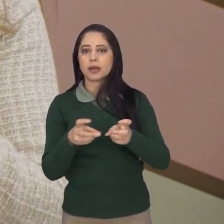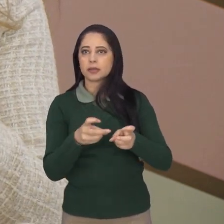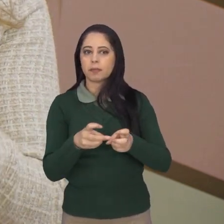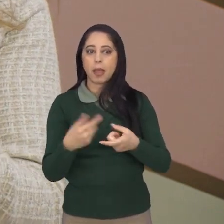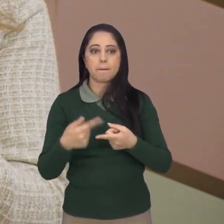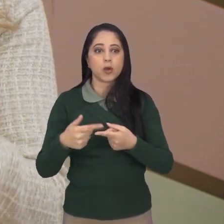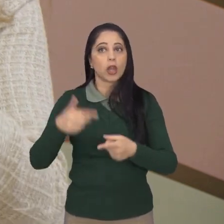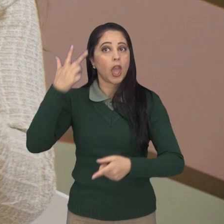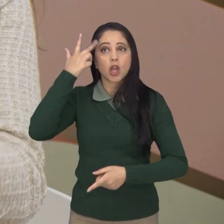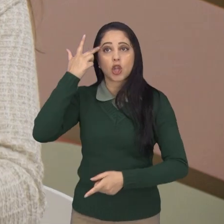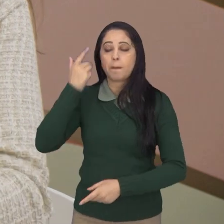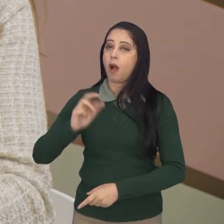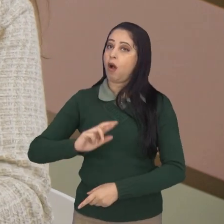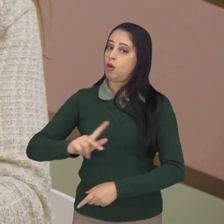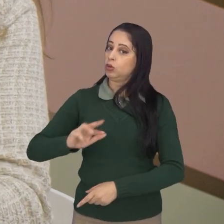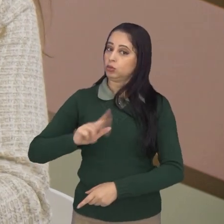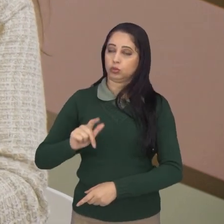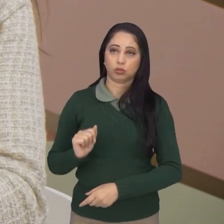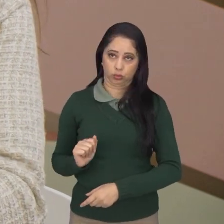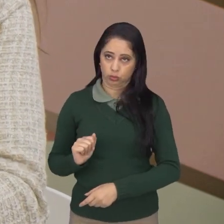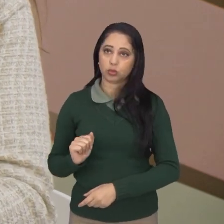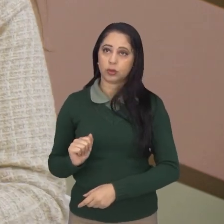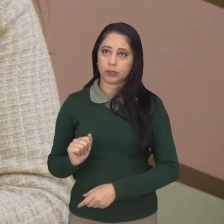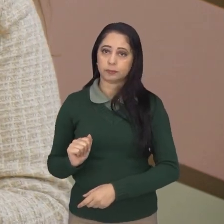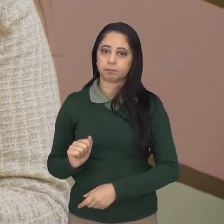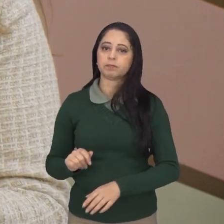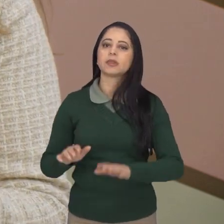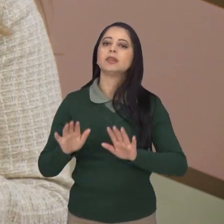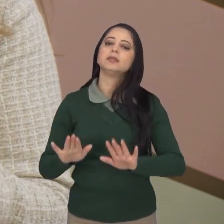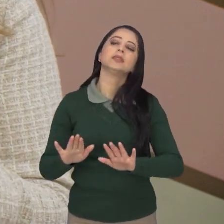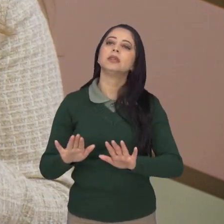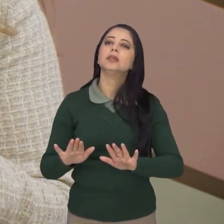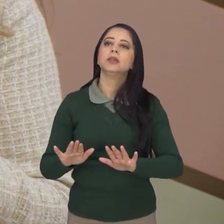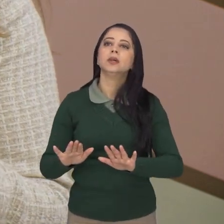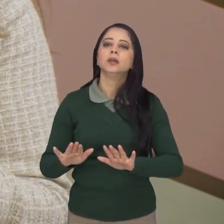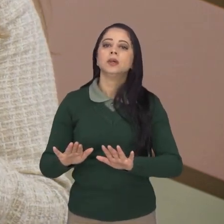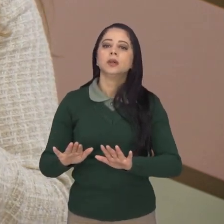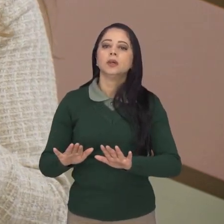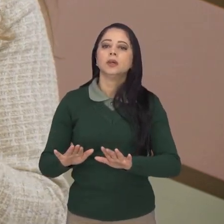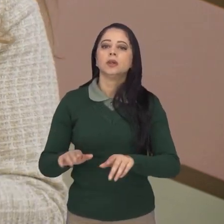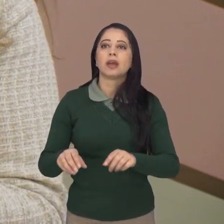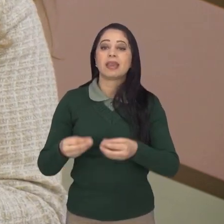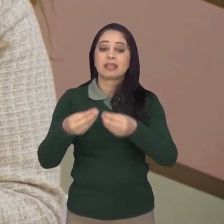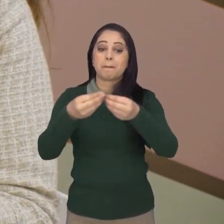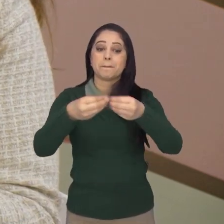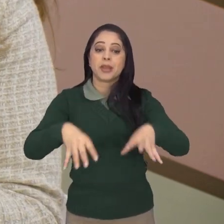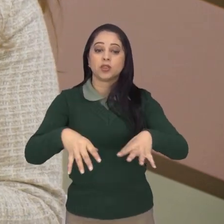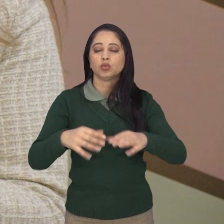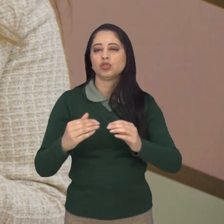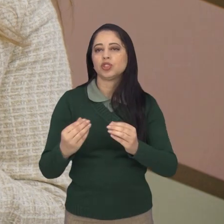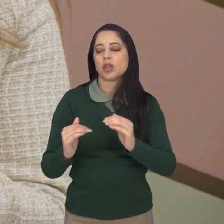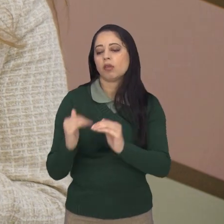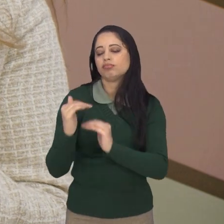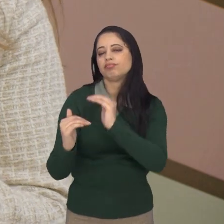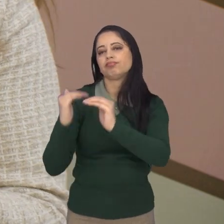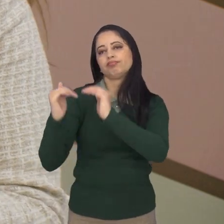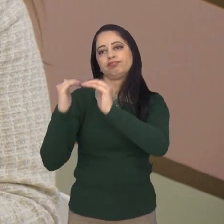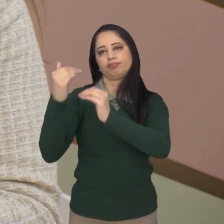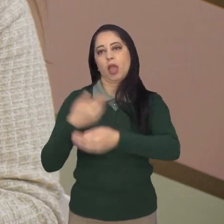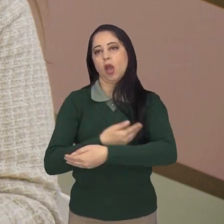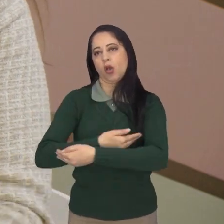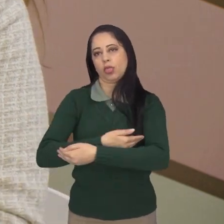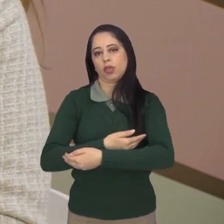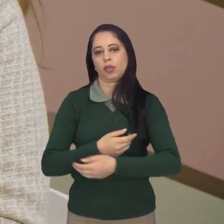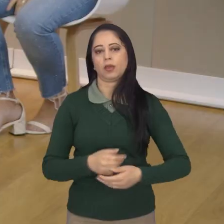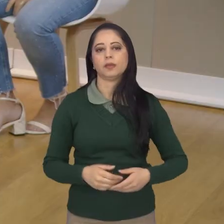são normais, fisiológicas do período de bebê e que estão sendo as mais intensas ou impactando no crescimento e desenvolvimento daquele